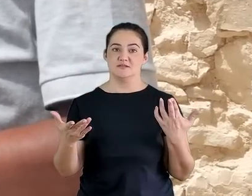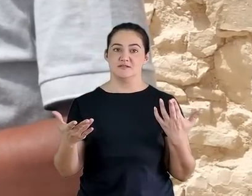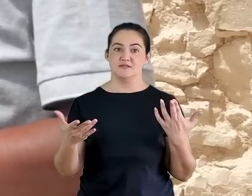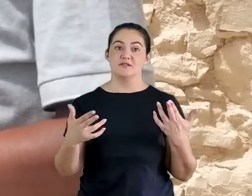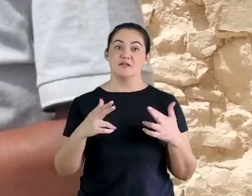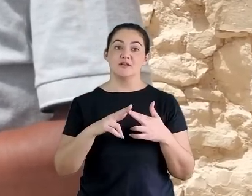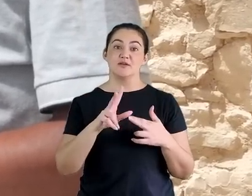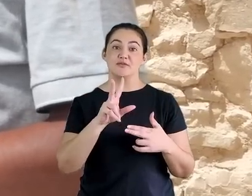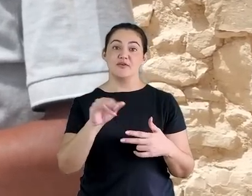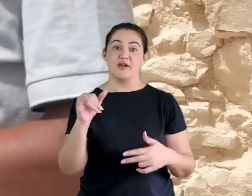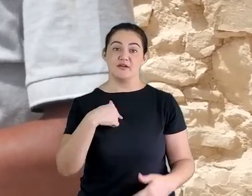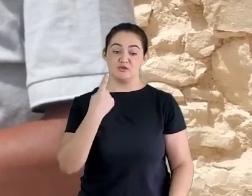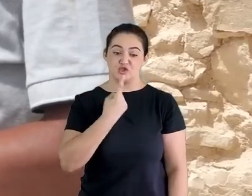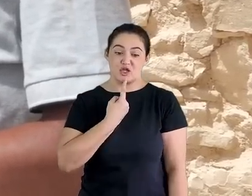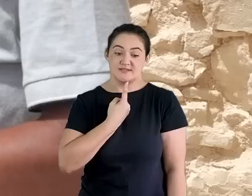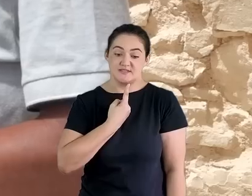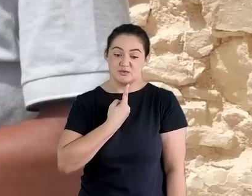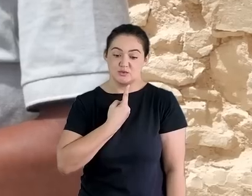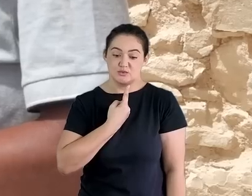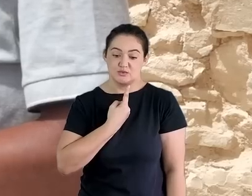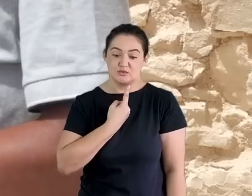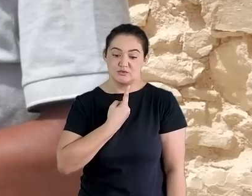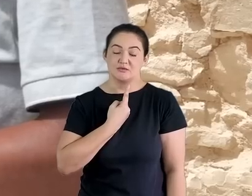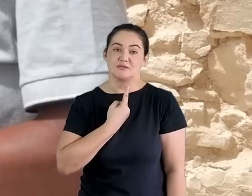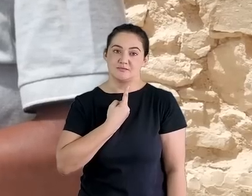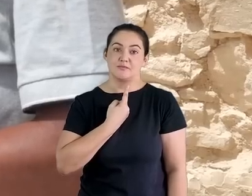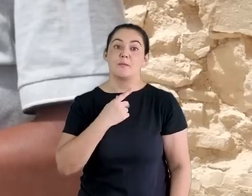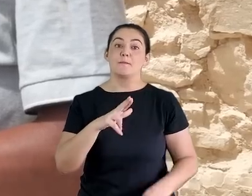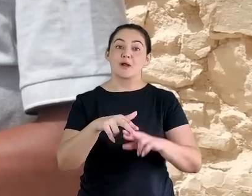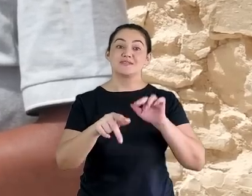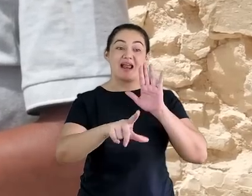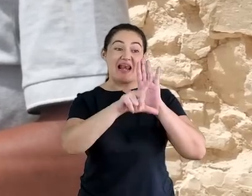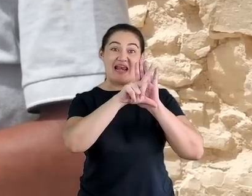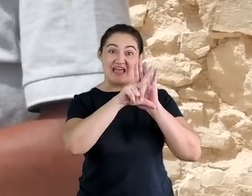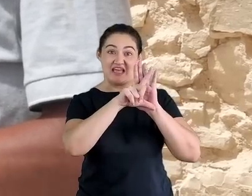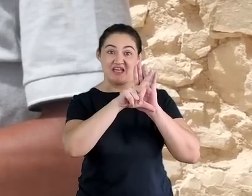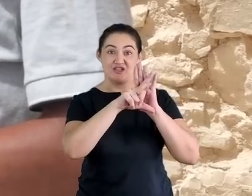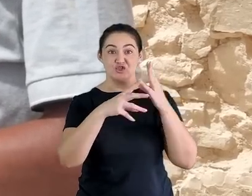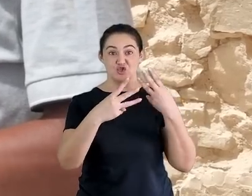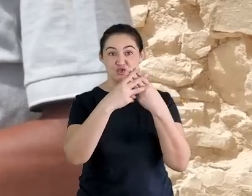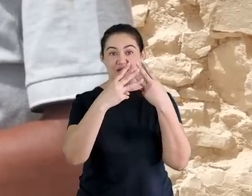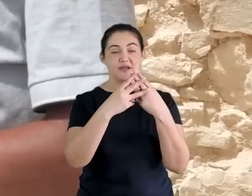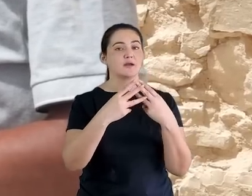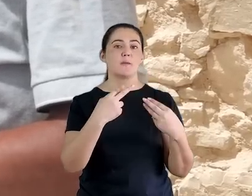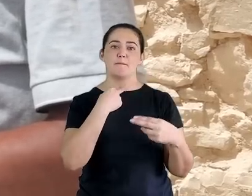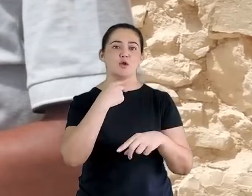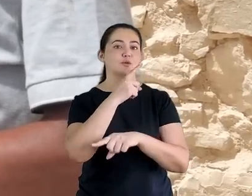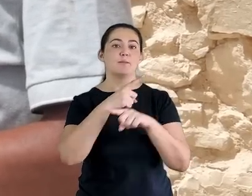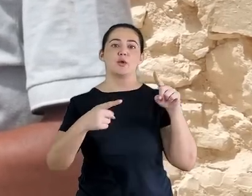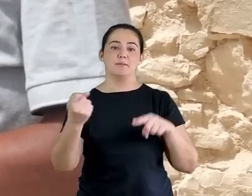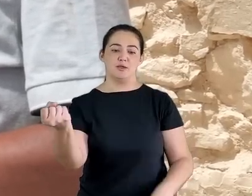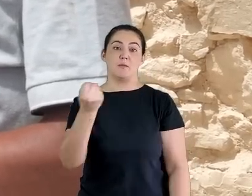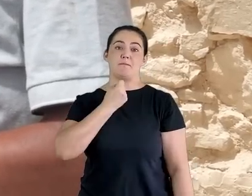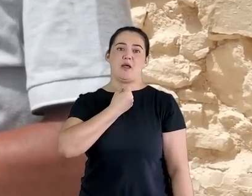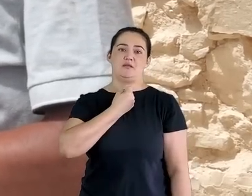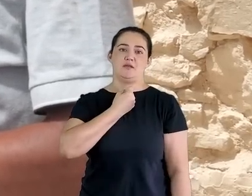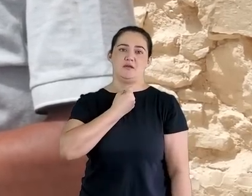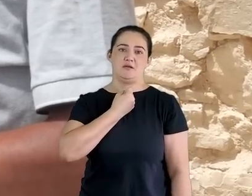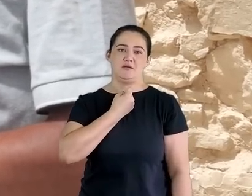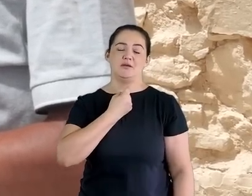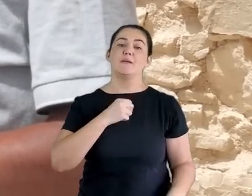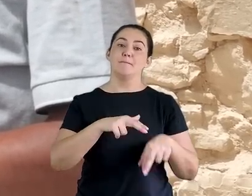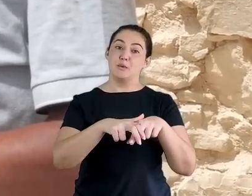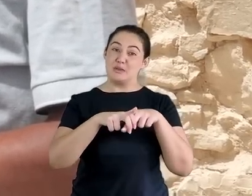ele ficará sozinho. Agora, de acordo com a lei judaica, é proibido tirar sua própria vida para cometer suicídio.